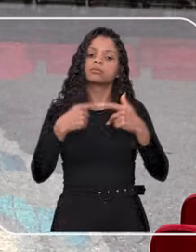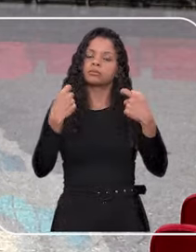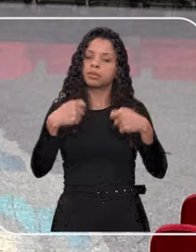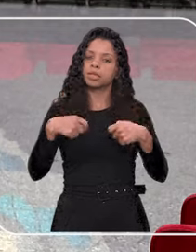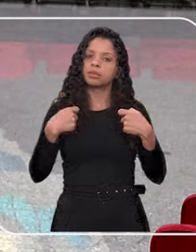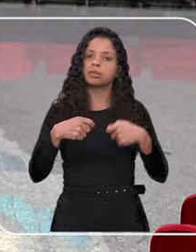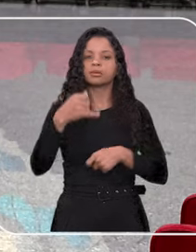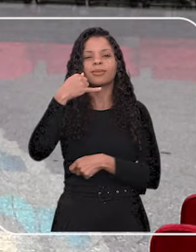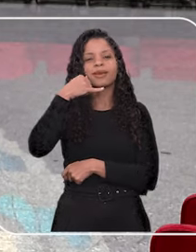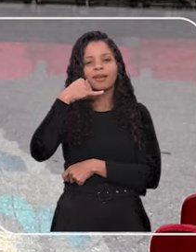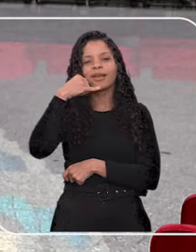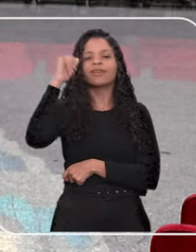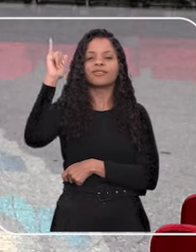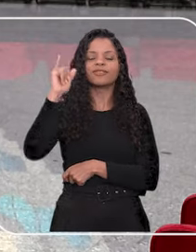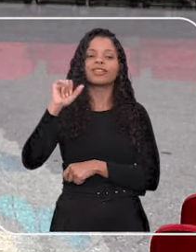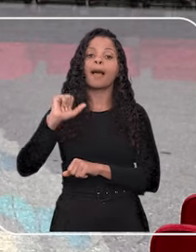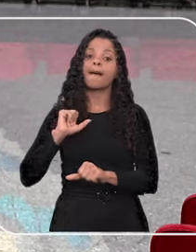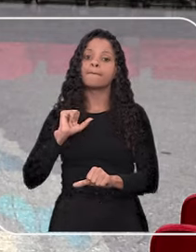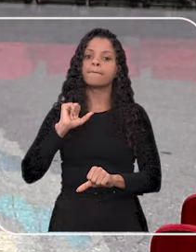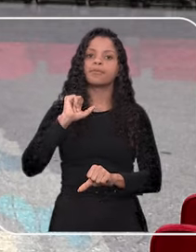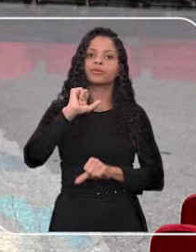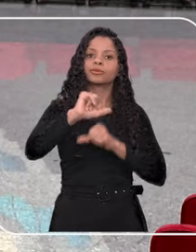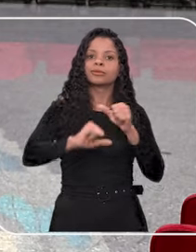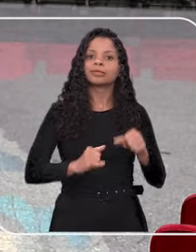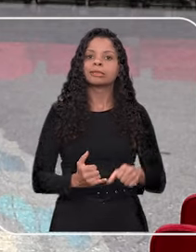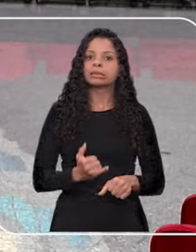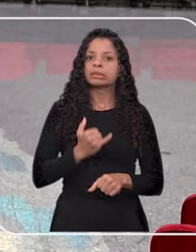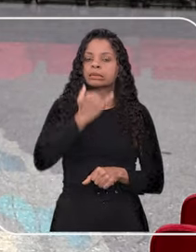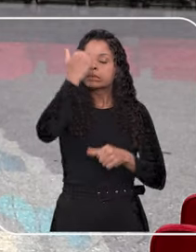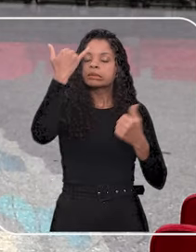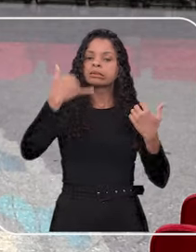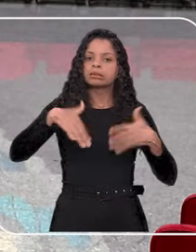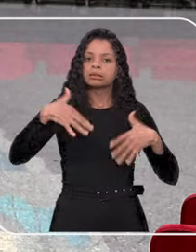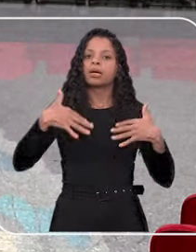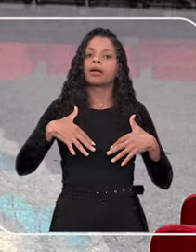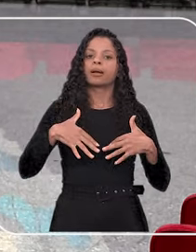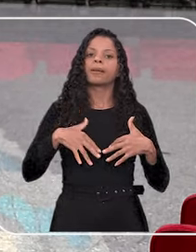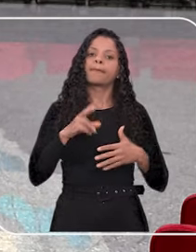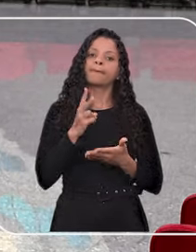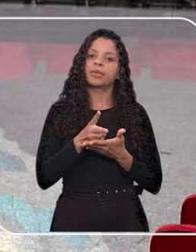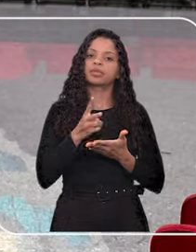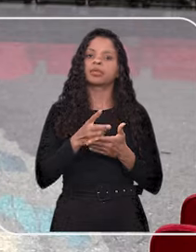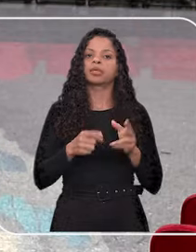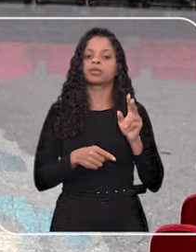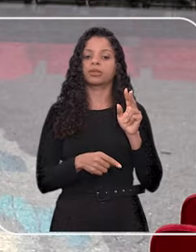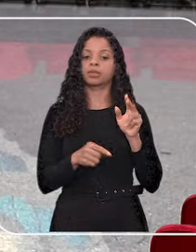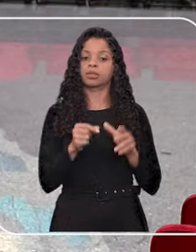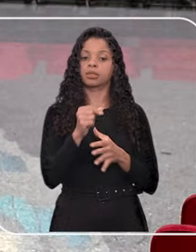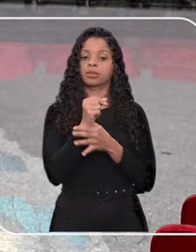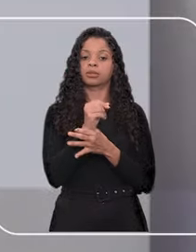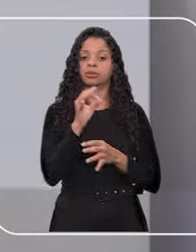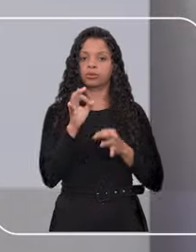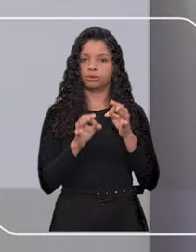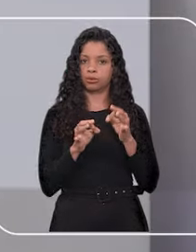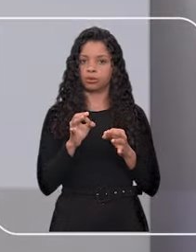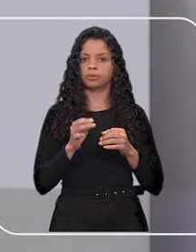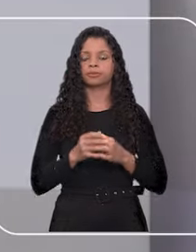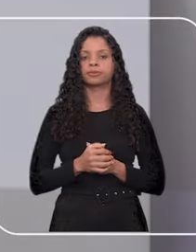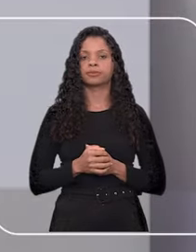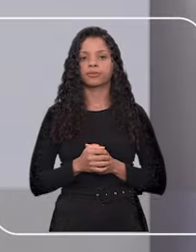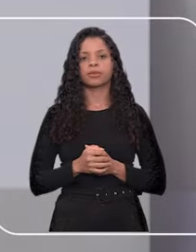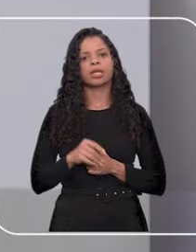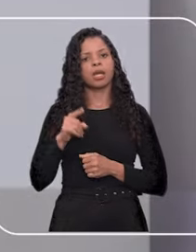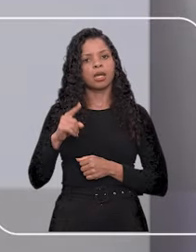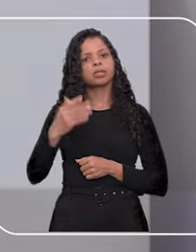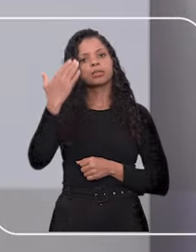necessária para evitar mudança abrupta de entendimentos preservando a segurança jurídica esses